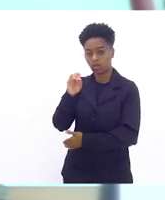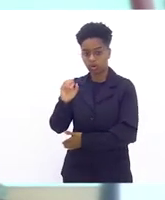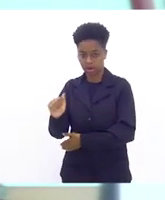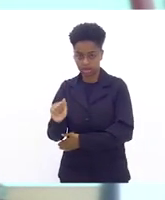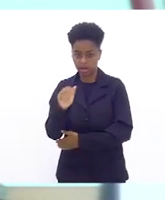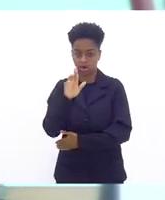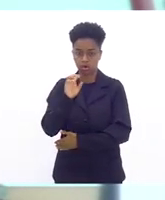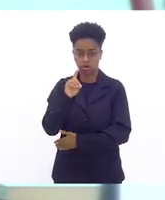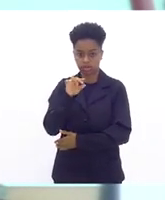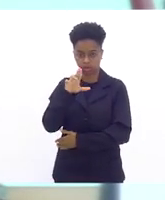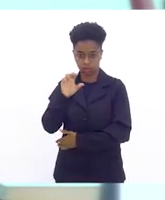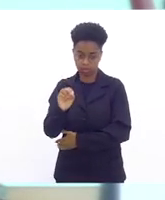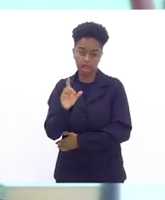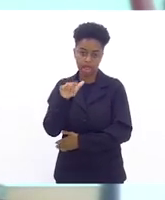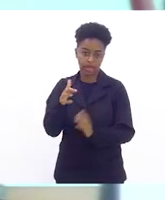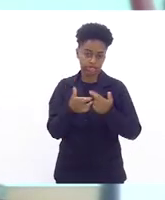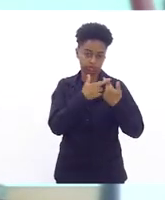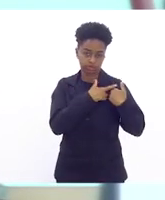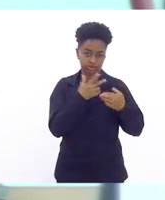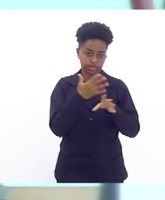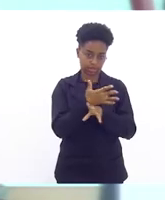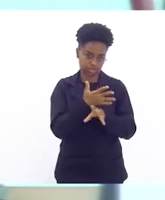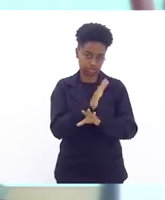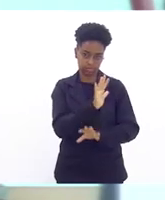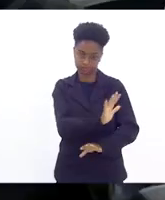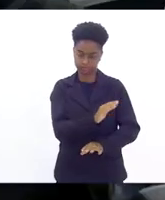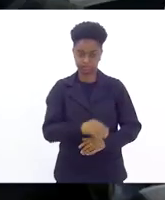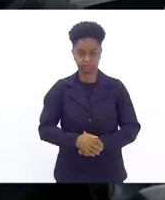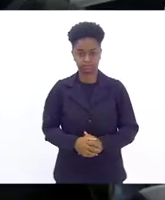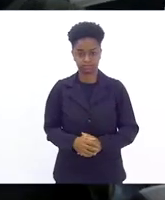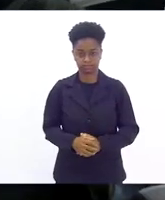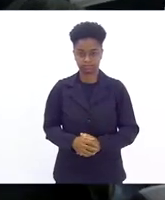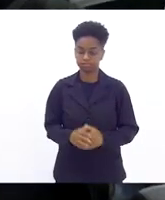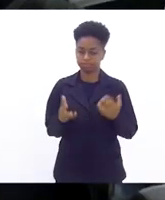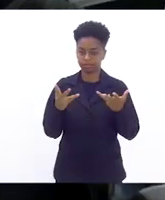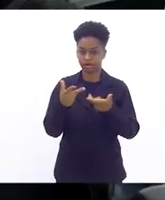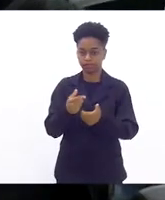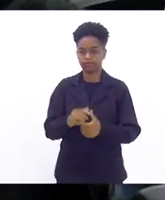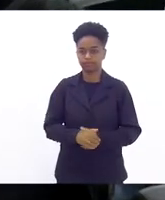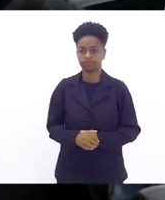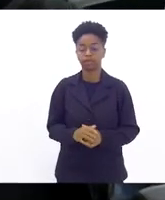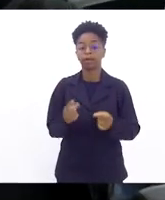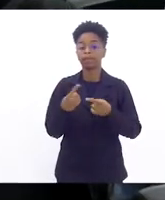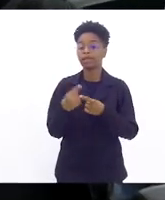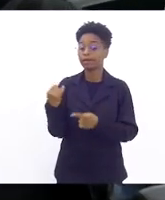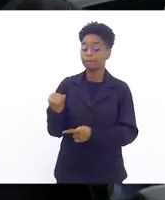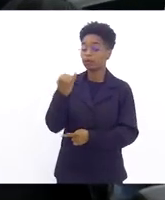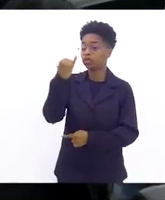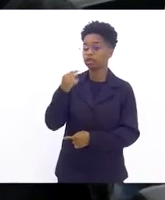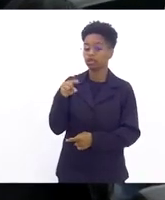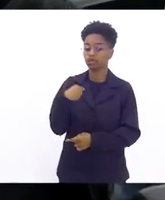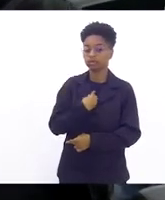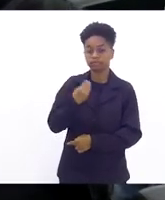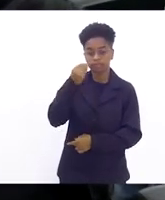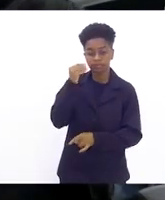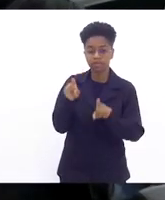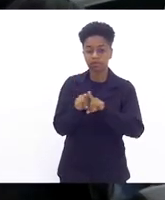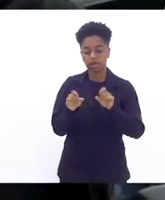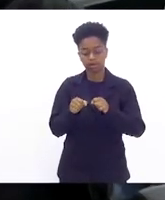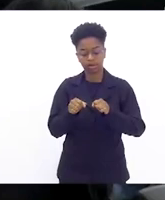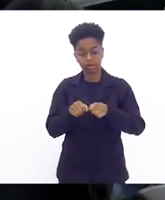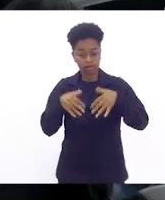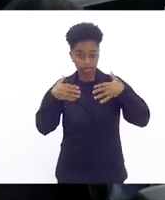físicos do município do Rio é responsabilidade do município maravilha é só importante que a gente pretende fazer também uma audiência